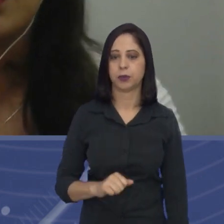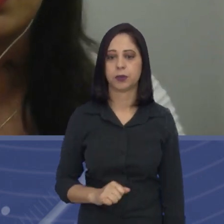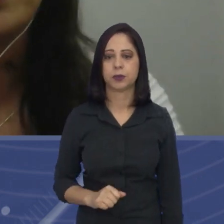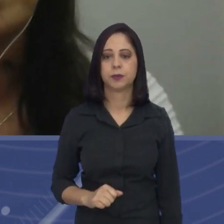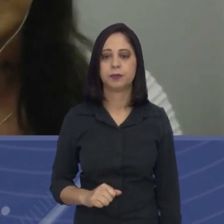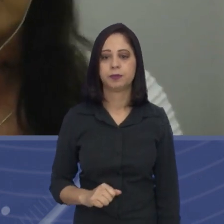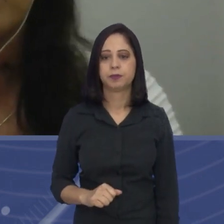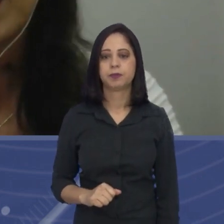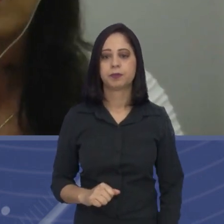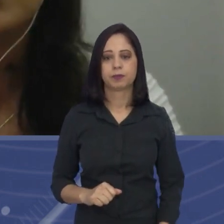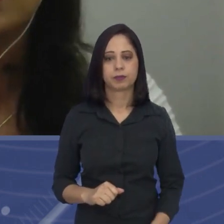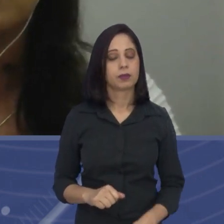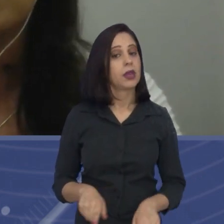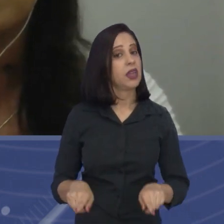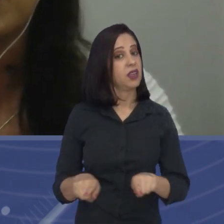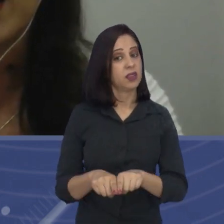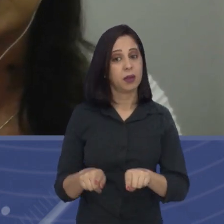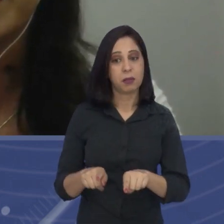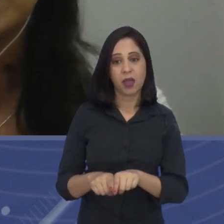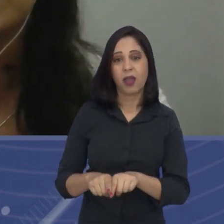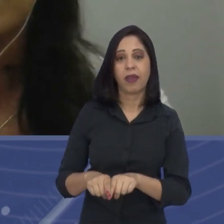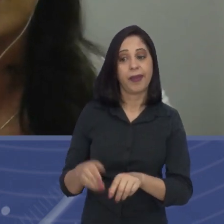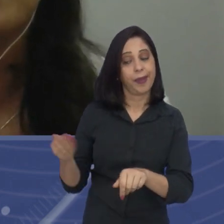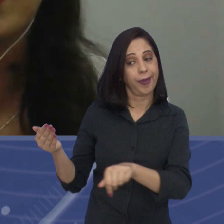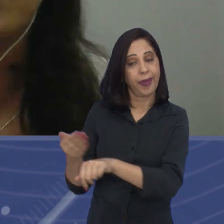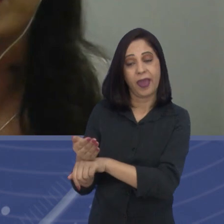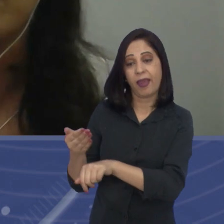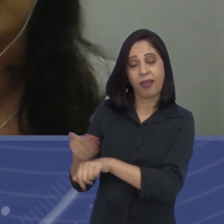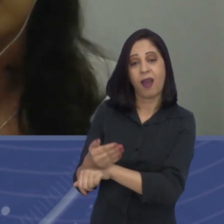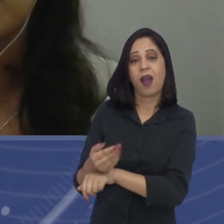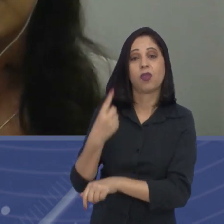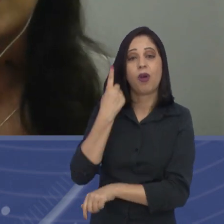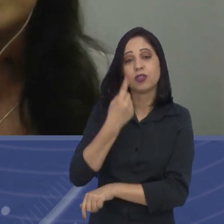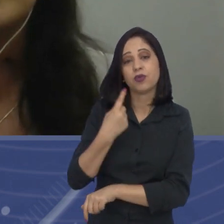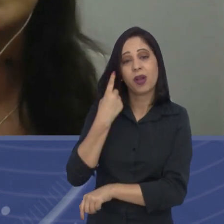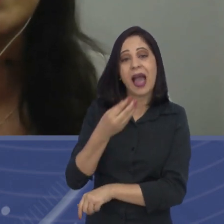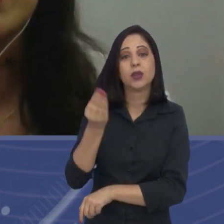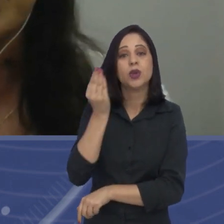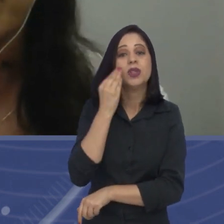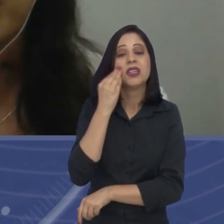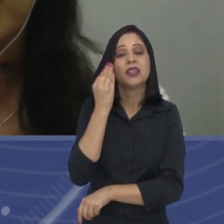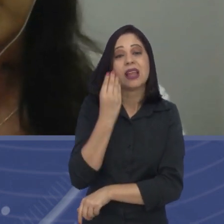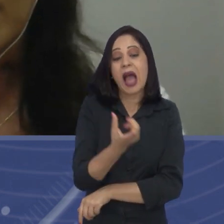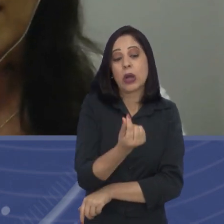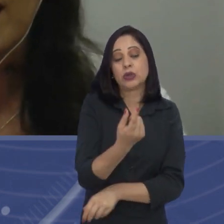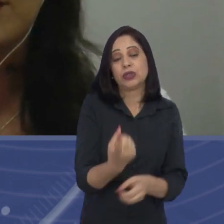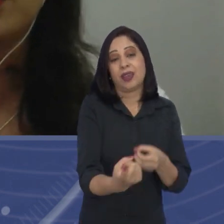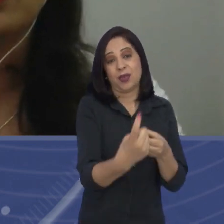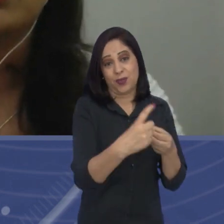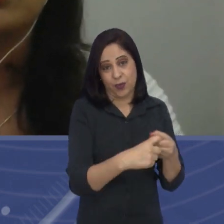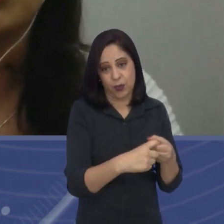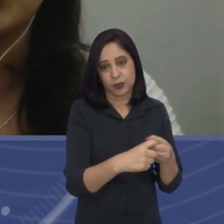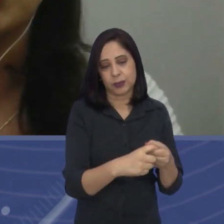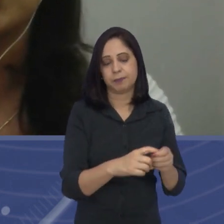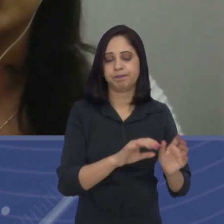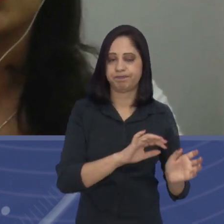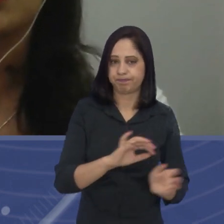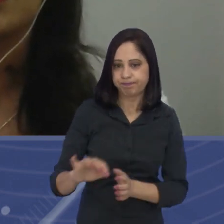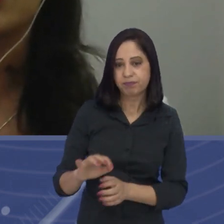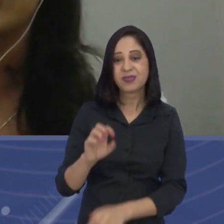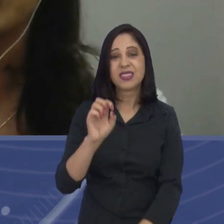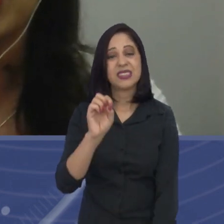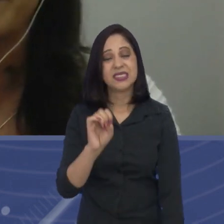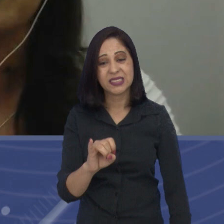E procurar auxílio de advogado para tentar reaver o valor. Se for caso